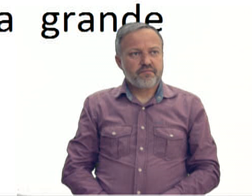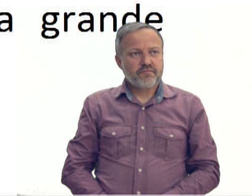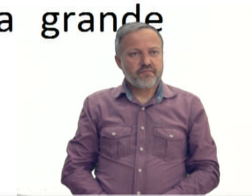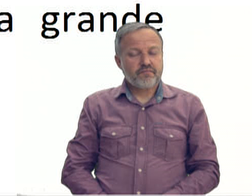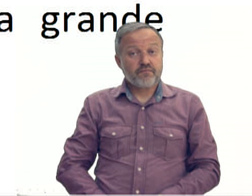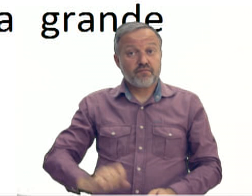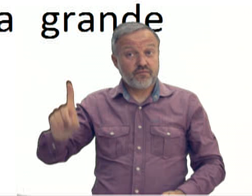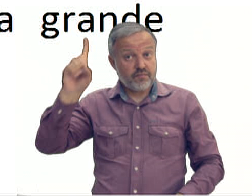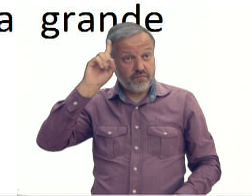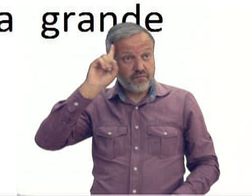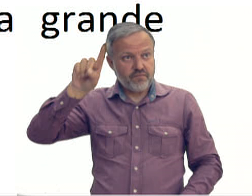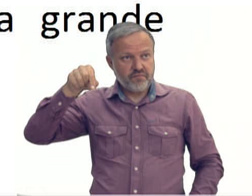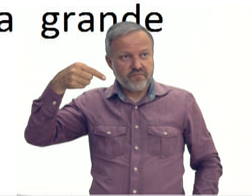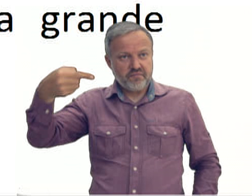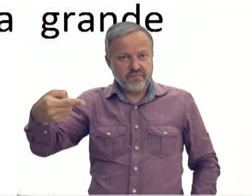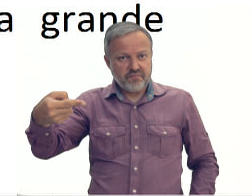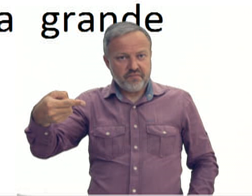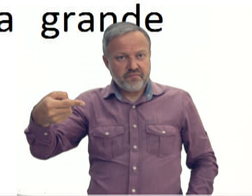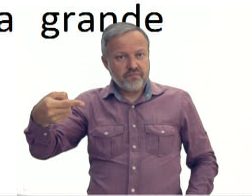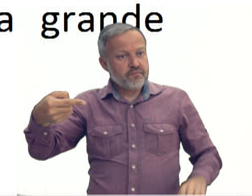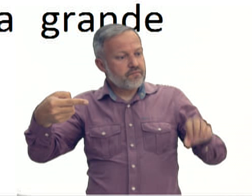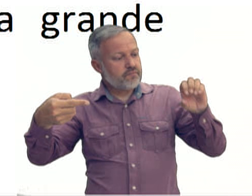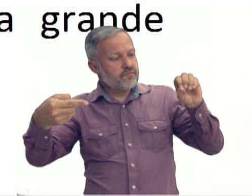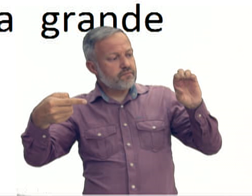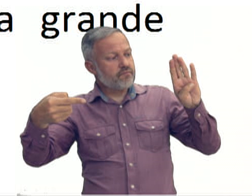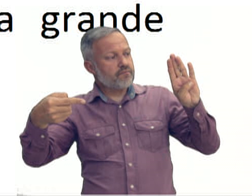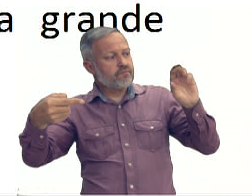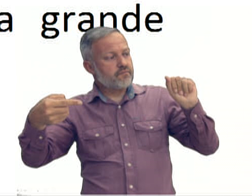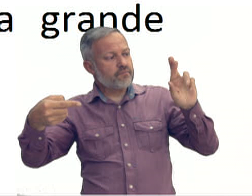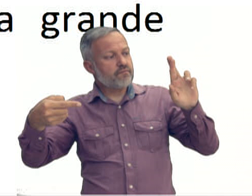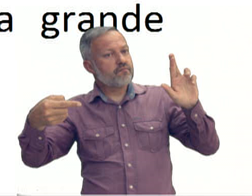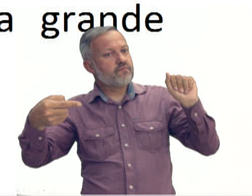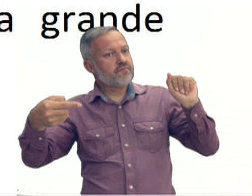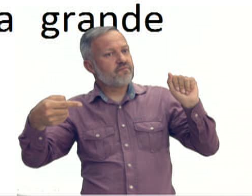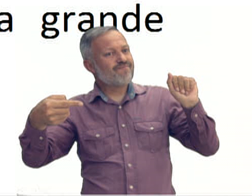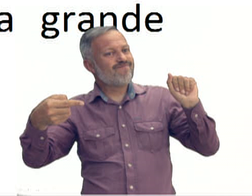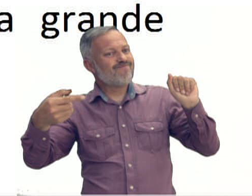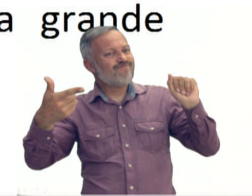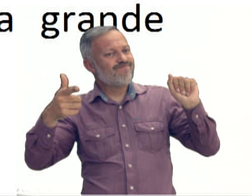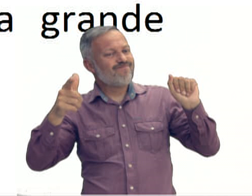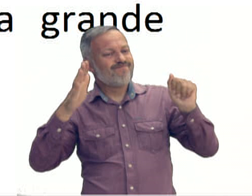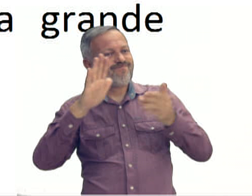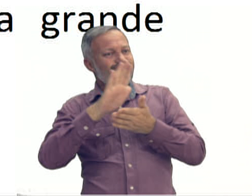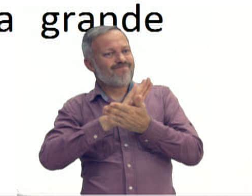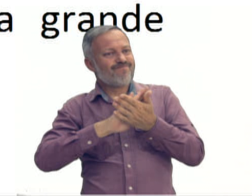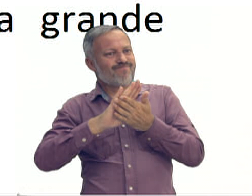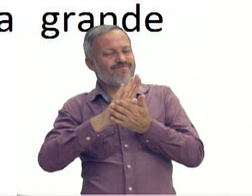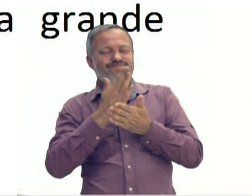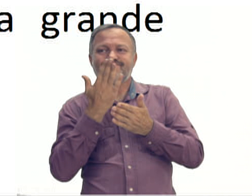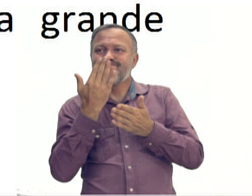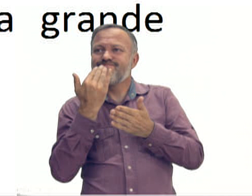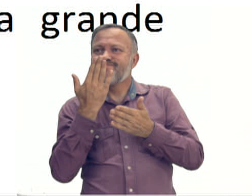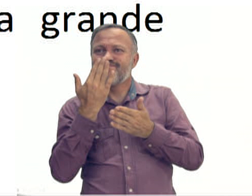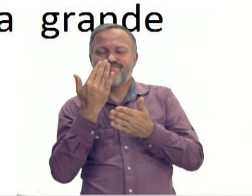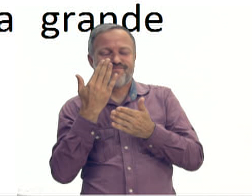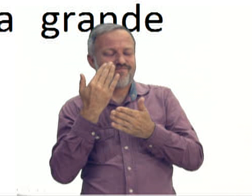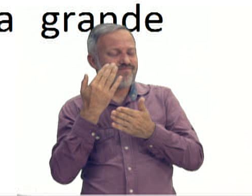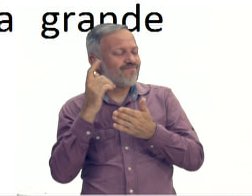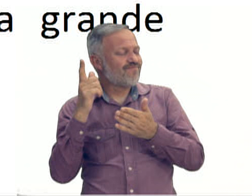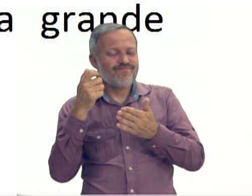No dia seguinte, Obará não tinha nada para comer. Não conseguiu nem fiado no